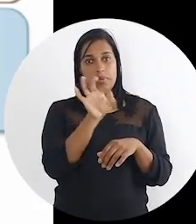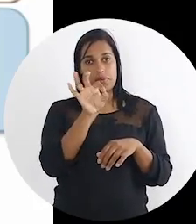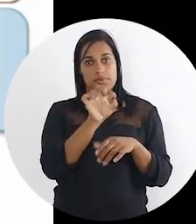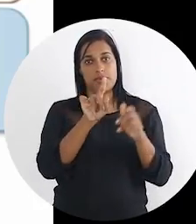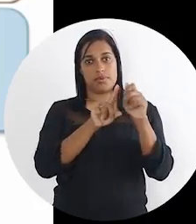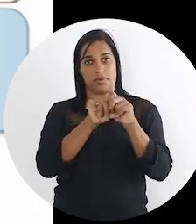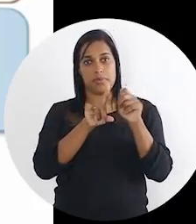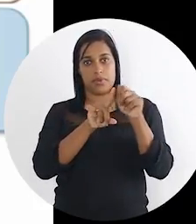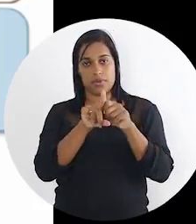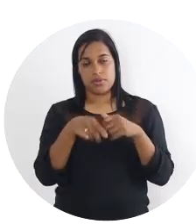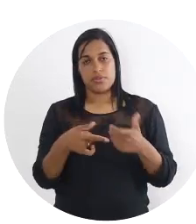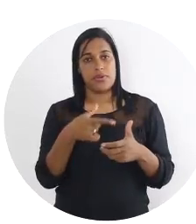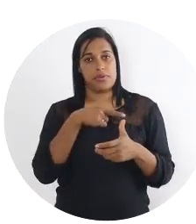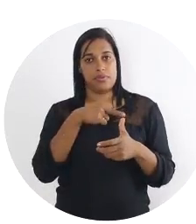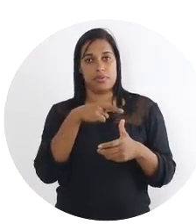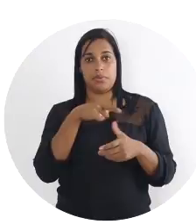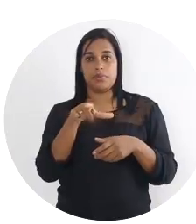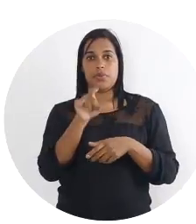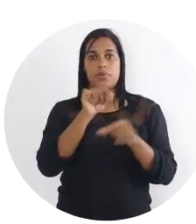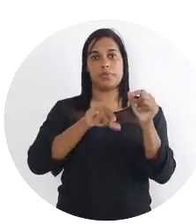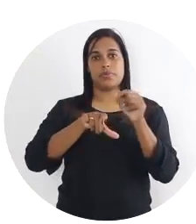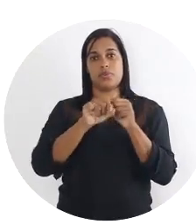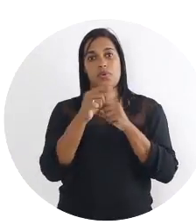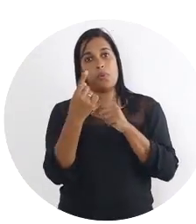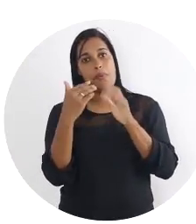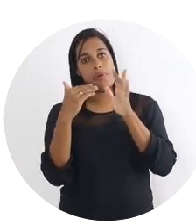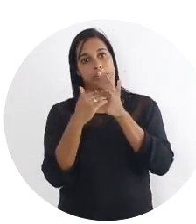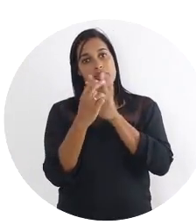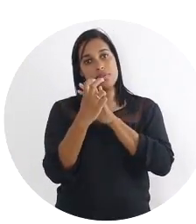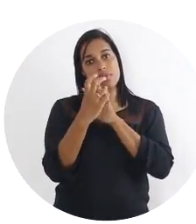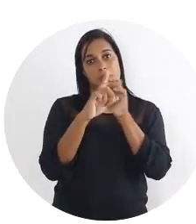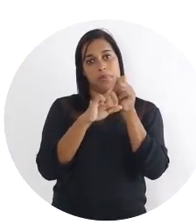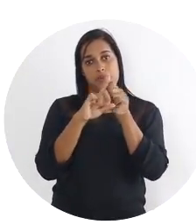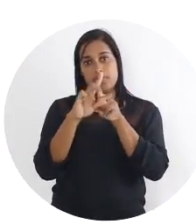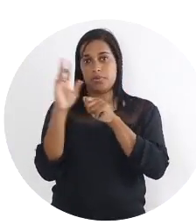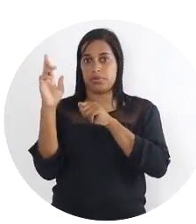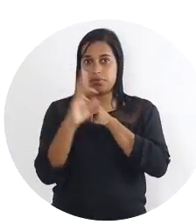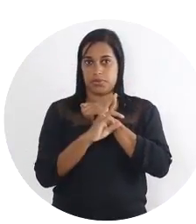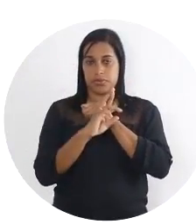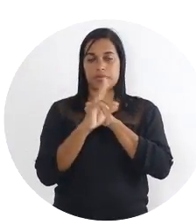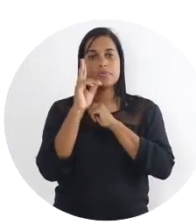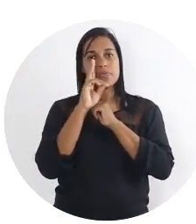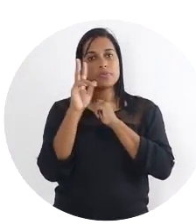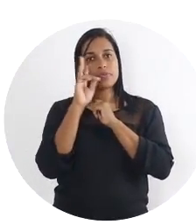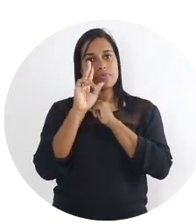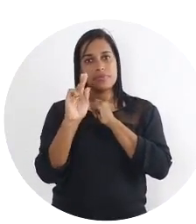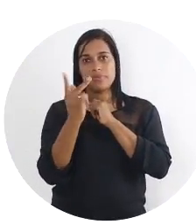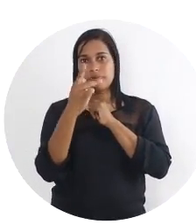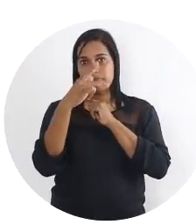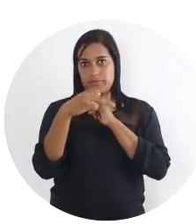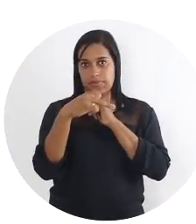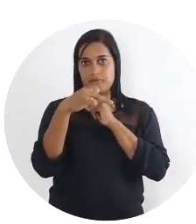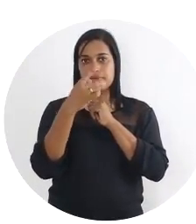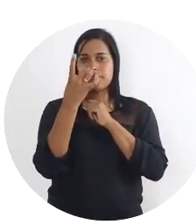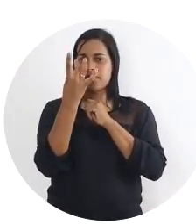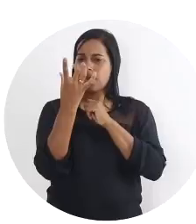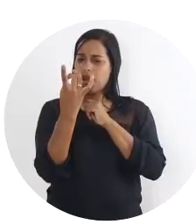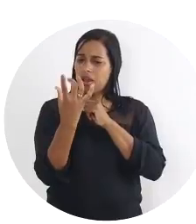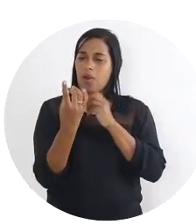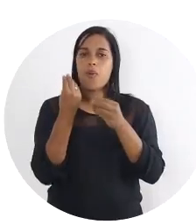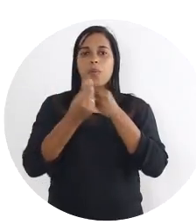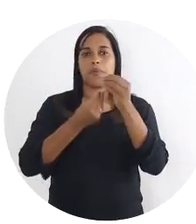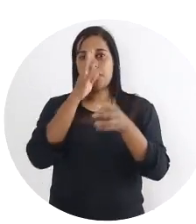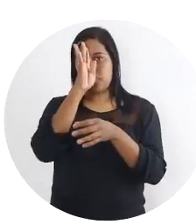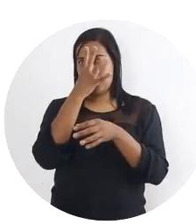mês? Temos aqui as nossas opções, que vai de 1 a 5 meses como resposta. Vejamos na HP o passo a passo para resolver